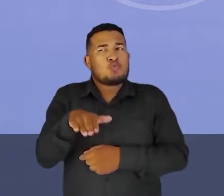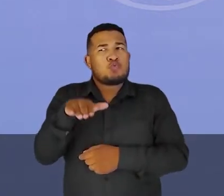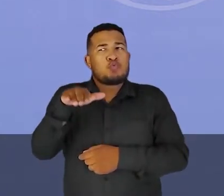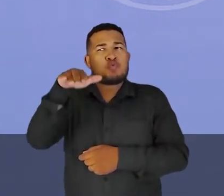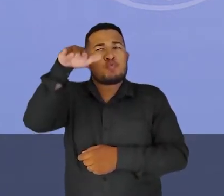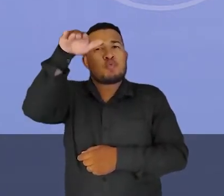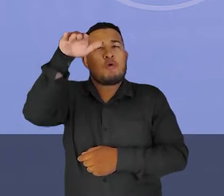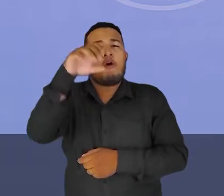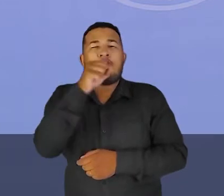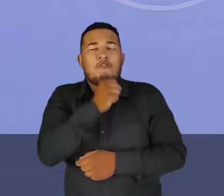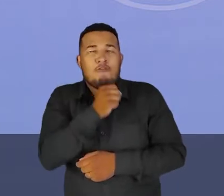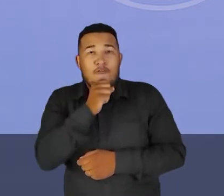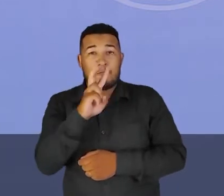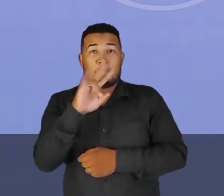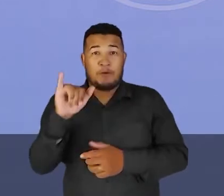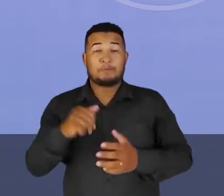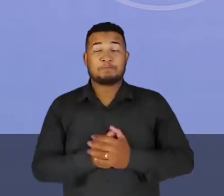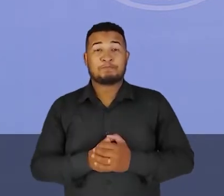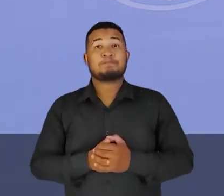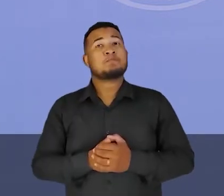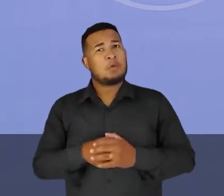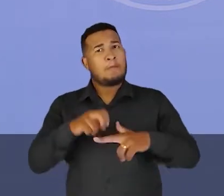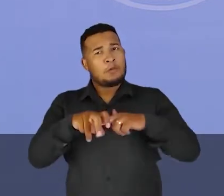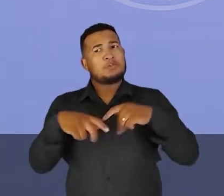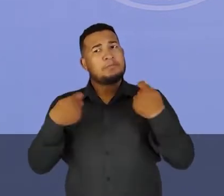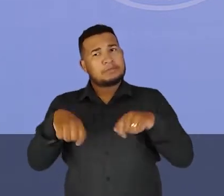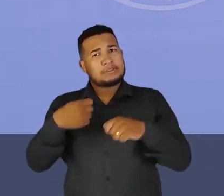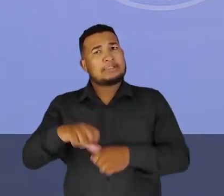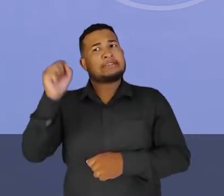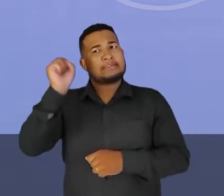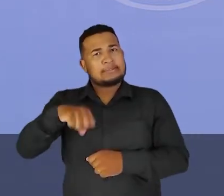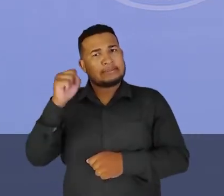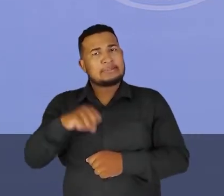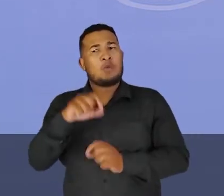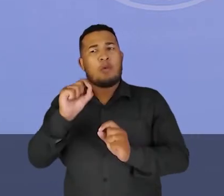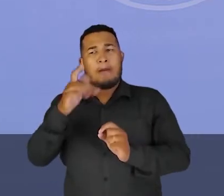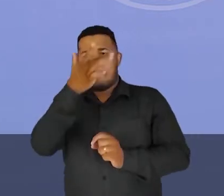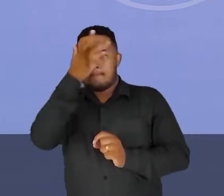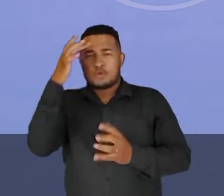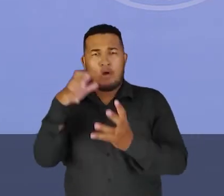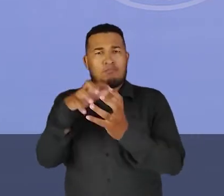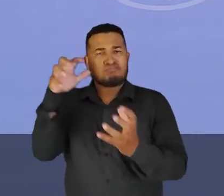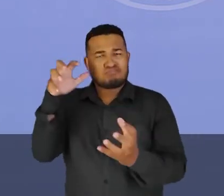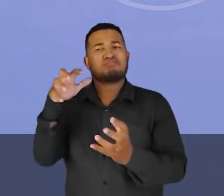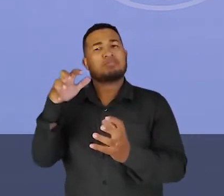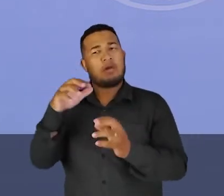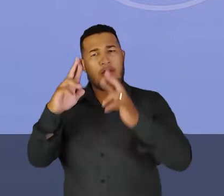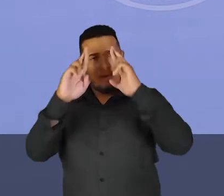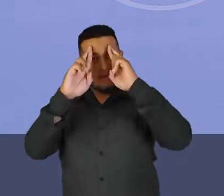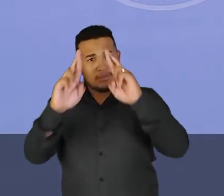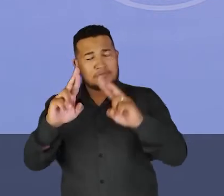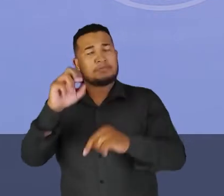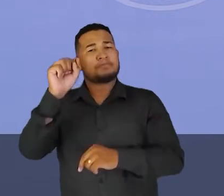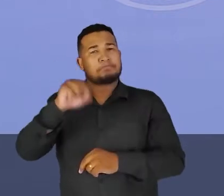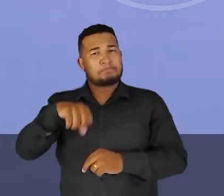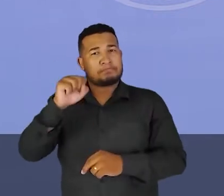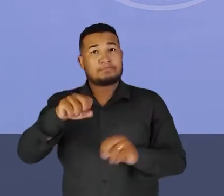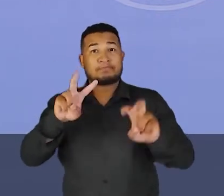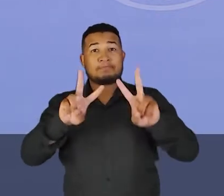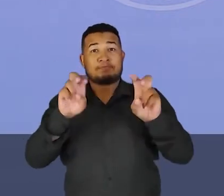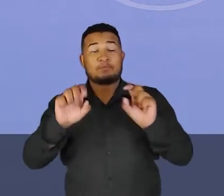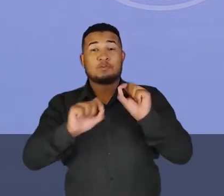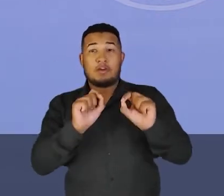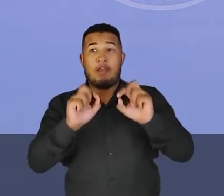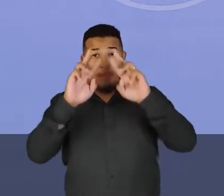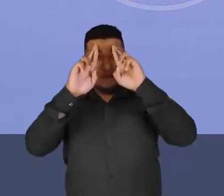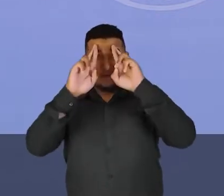Então, pessoal, nós devemos sim tratar os idosos com respeito. Este tema sobre respeito